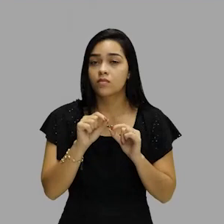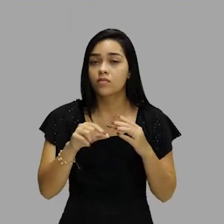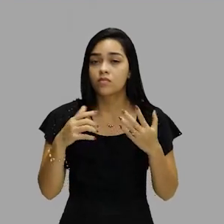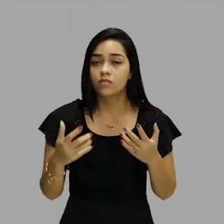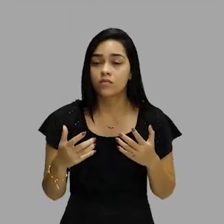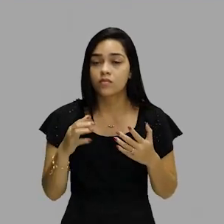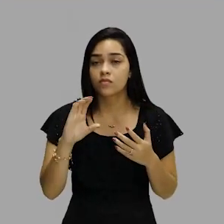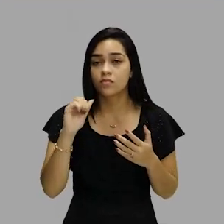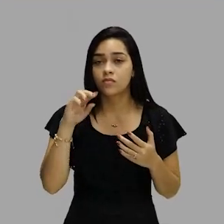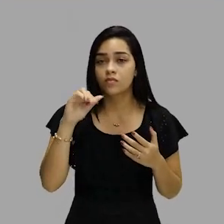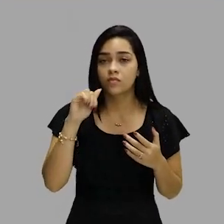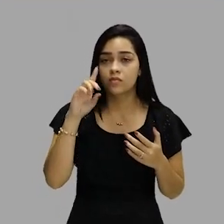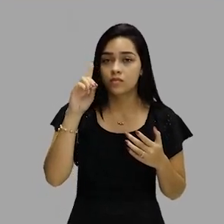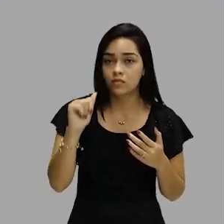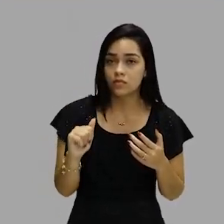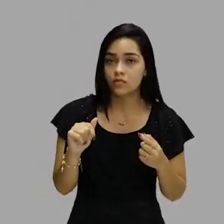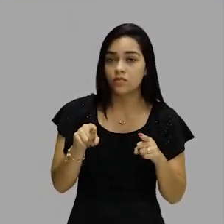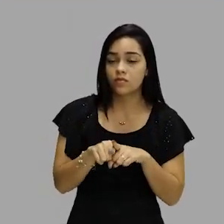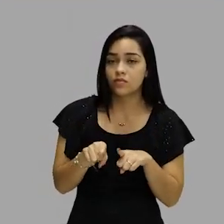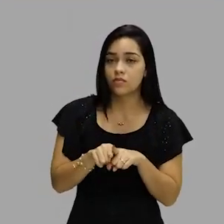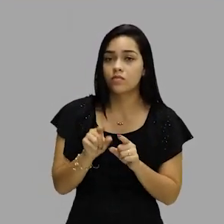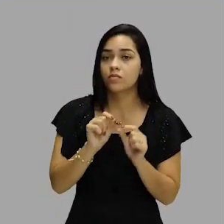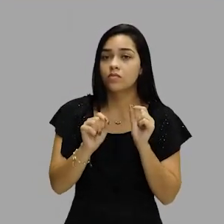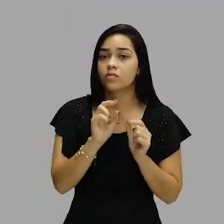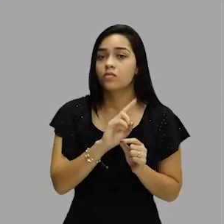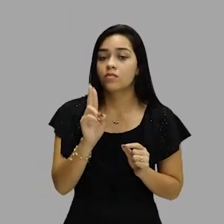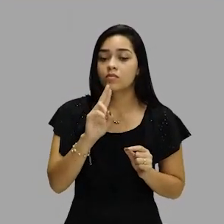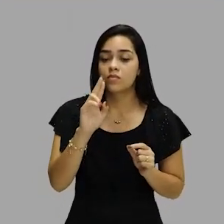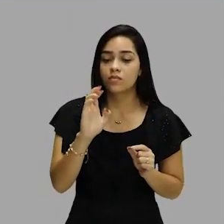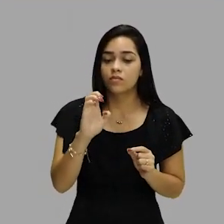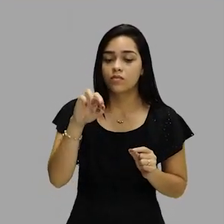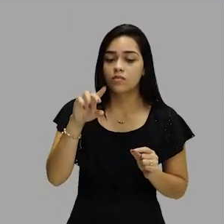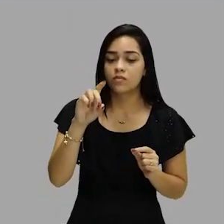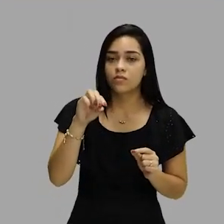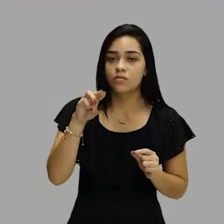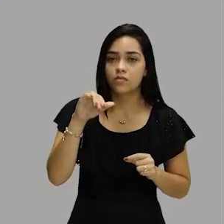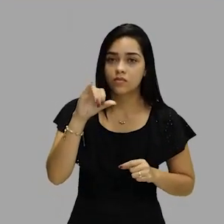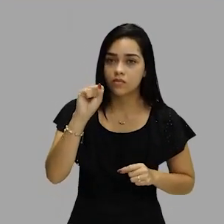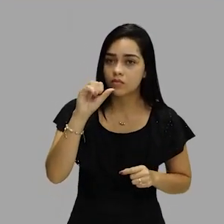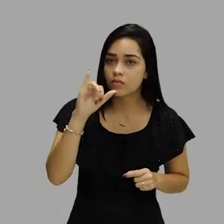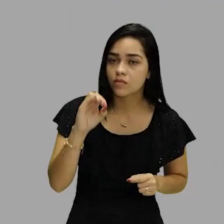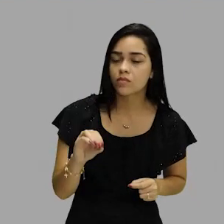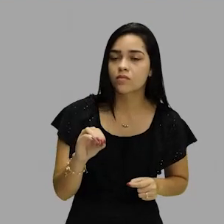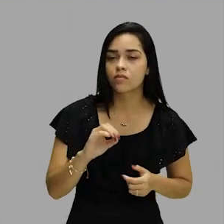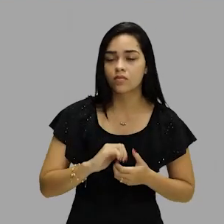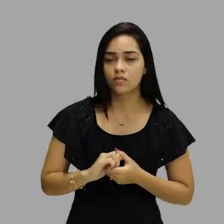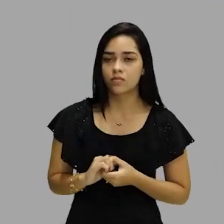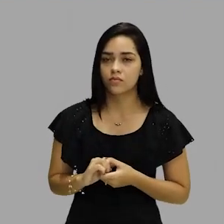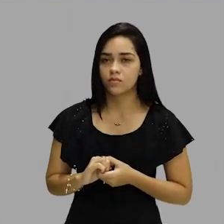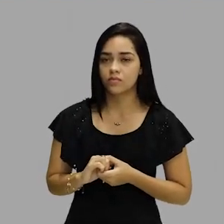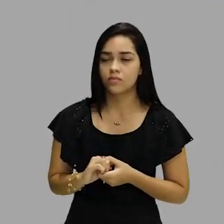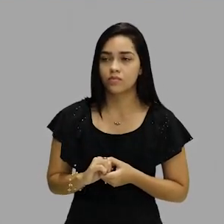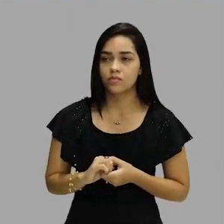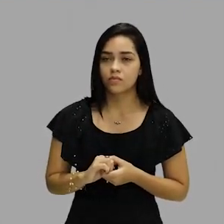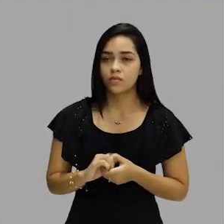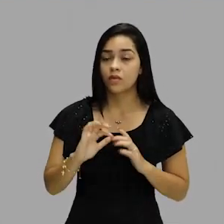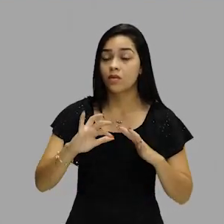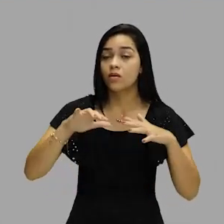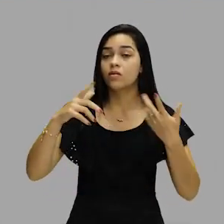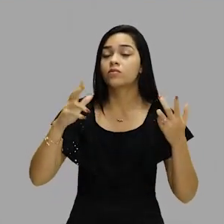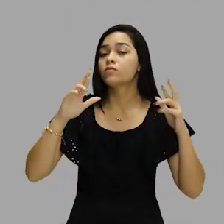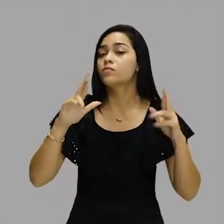uma camada de tecido conjuntivo chamado endomísio, ok? O endomísio. Qual